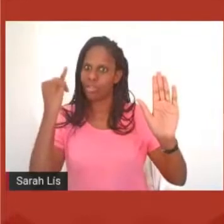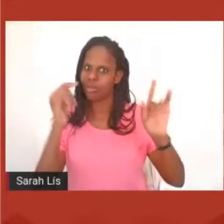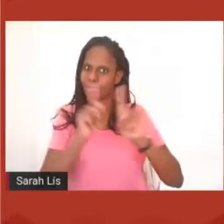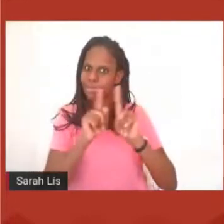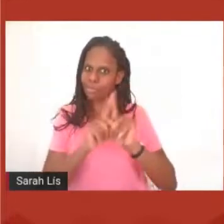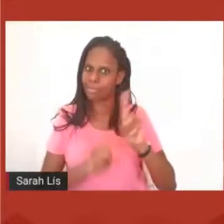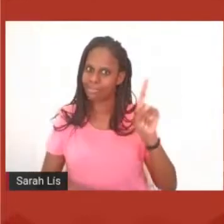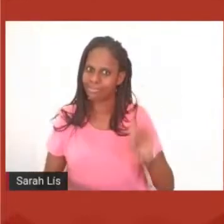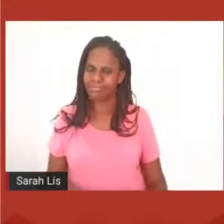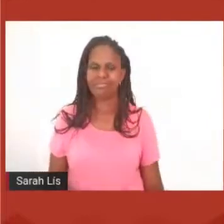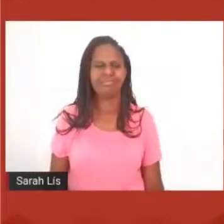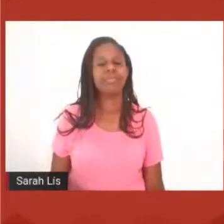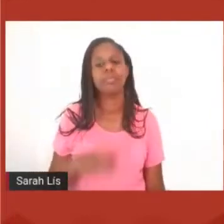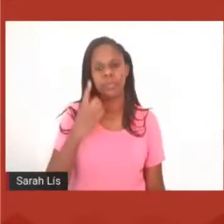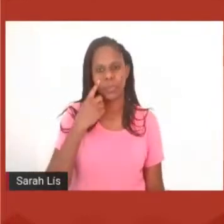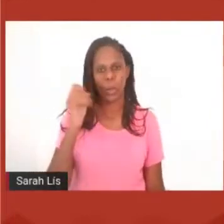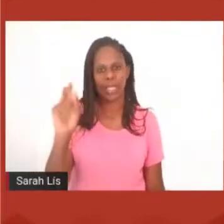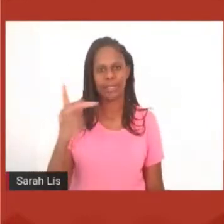Vamos lá, vamos tentar.